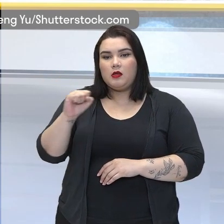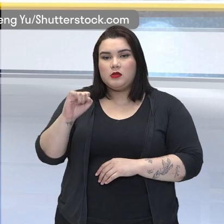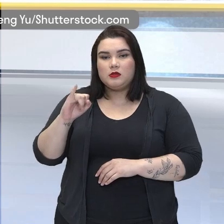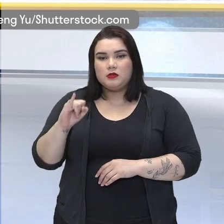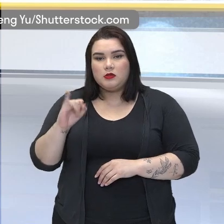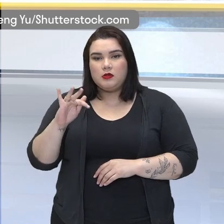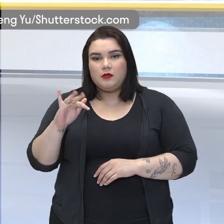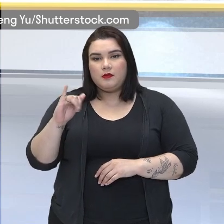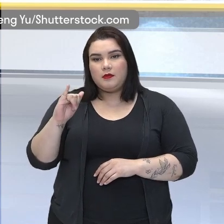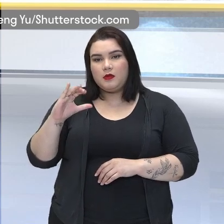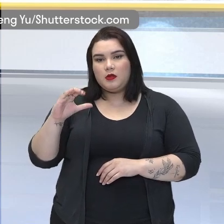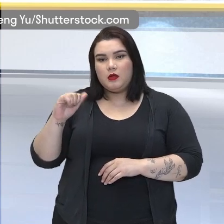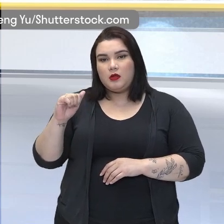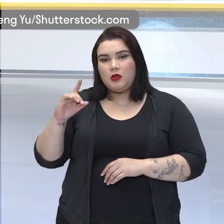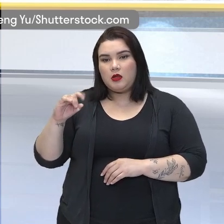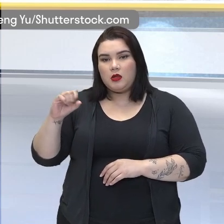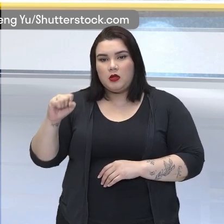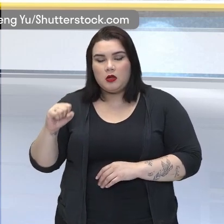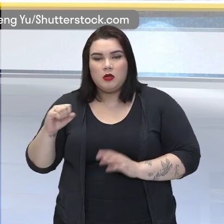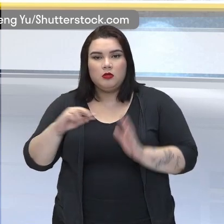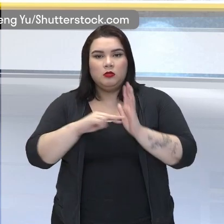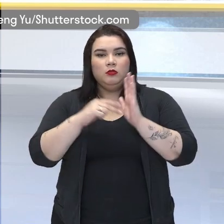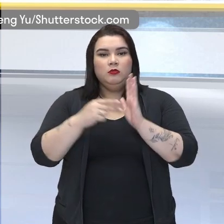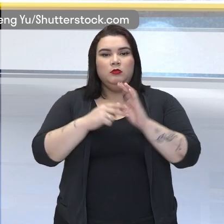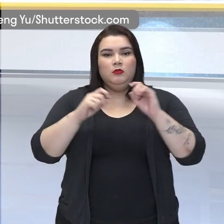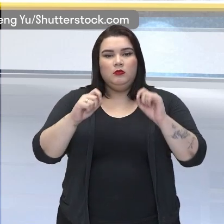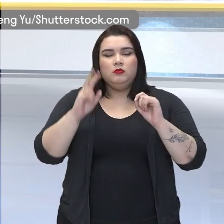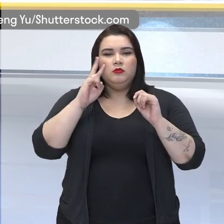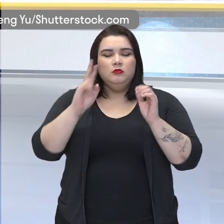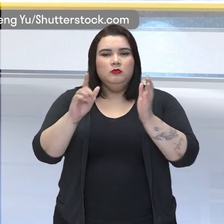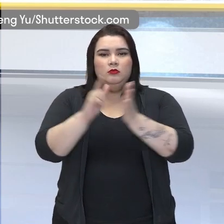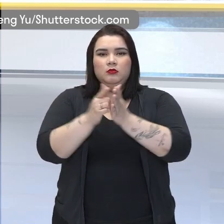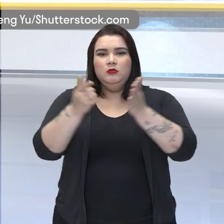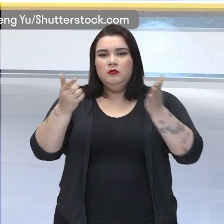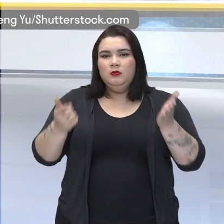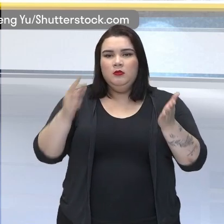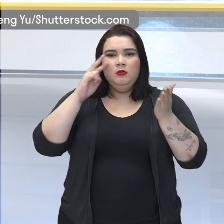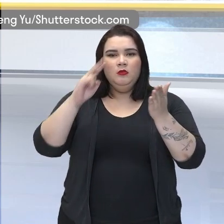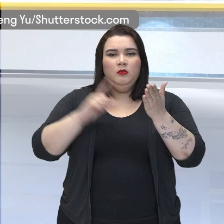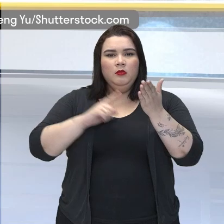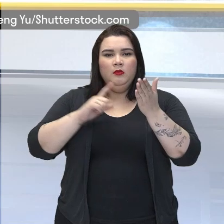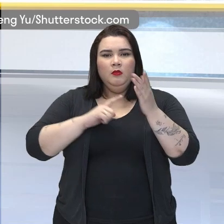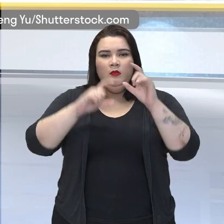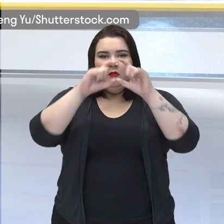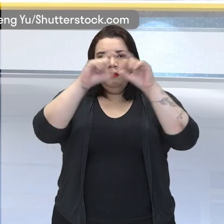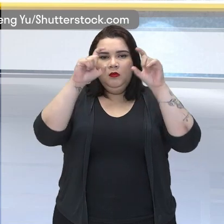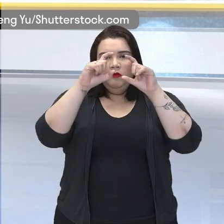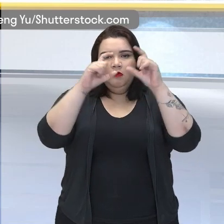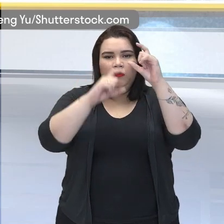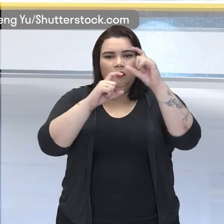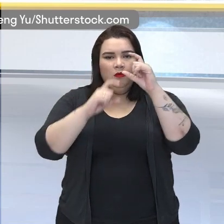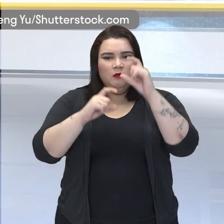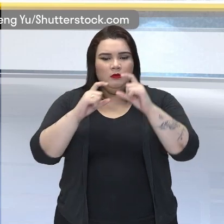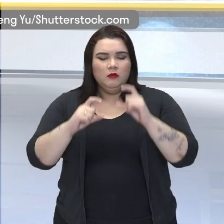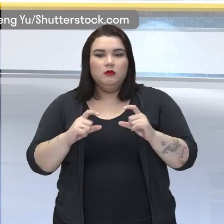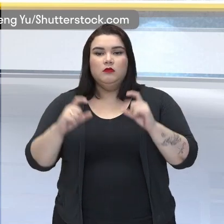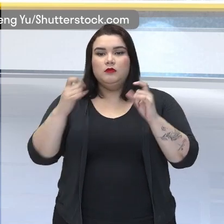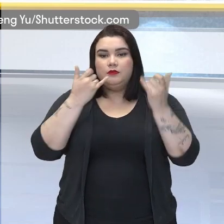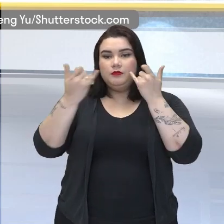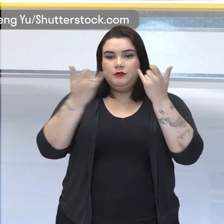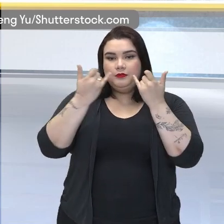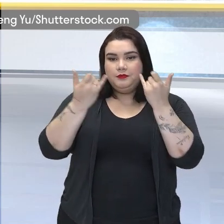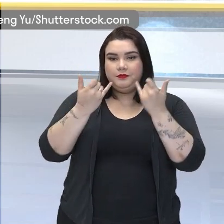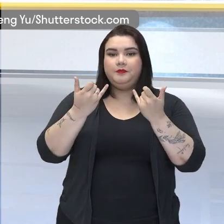os classified? Observem que você já deve ter visto nos jornais, né, esses pedacinhos, né, são campos pequenos de